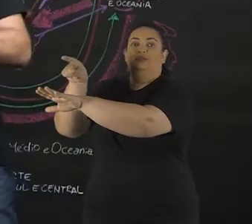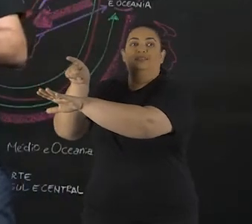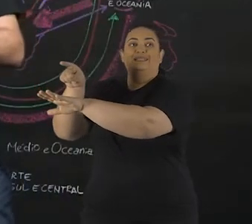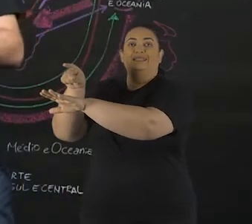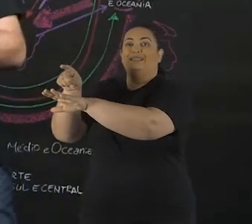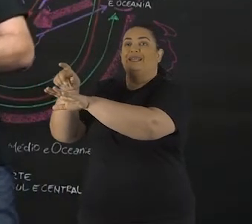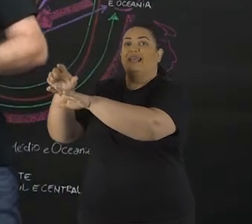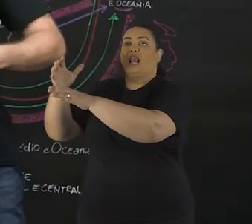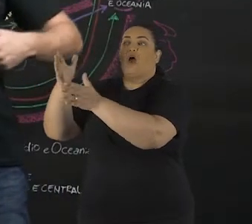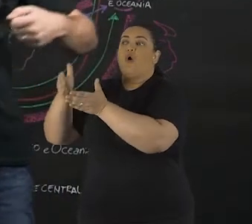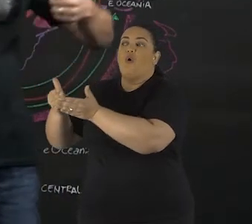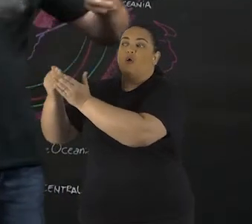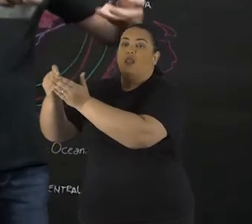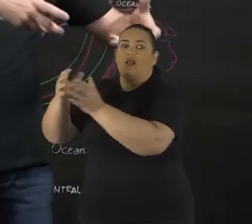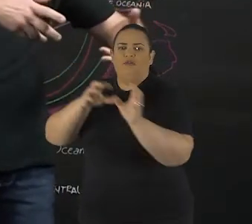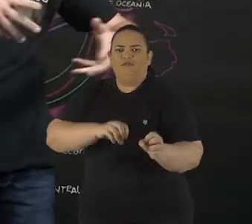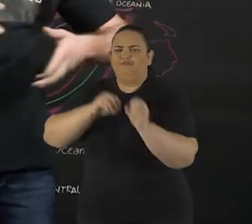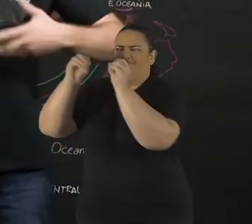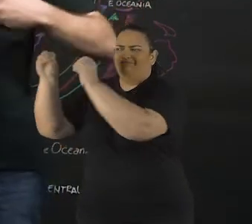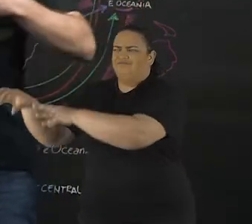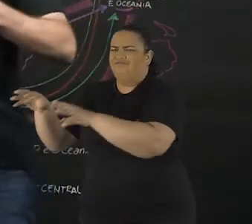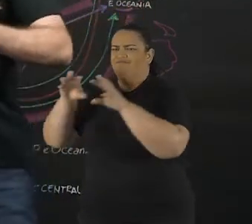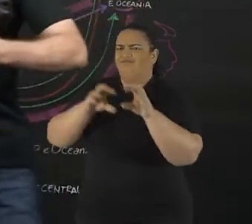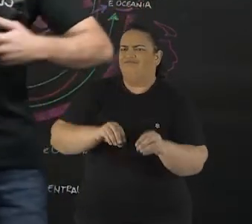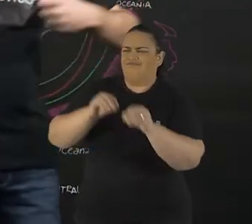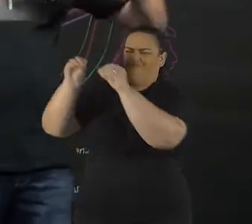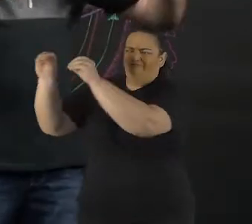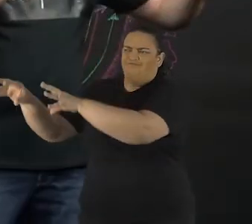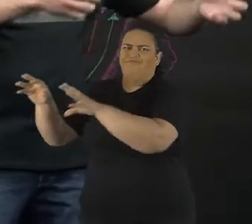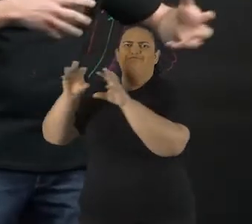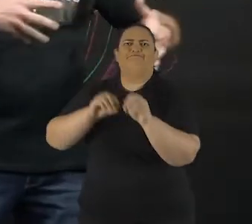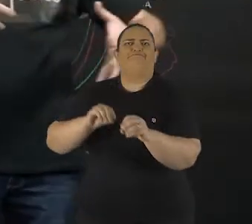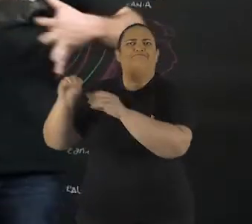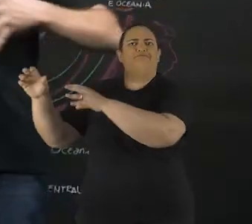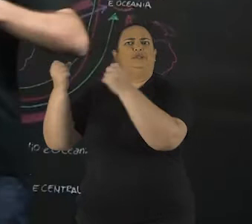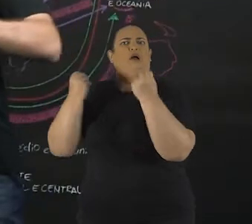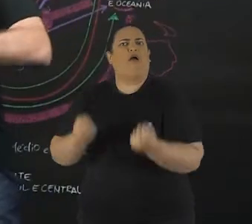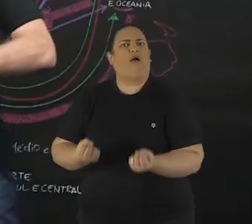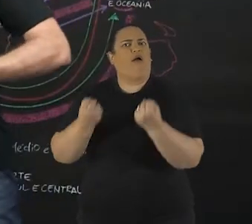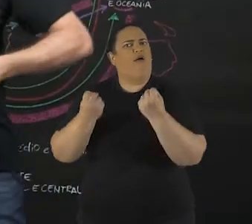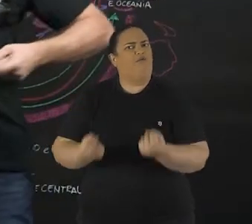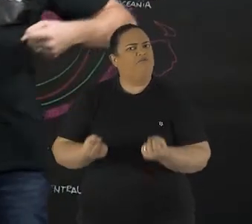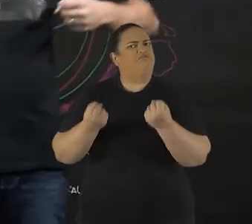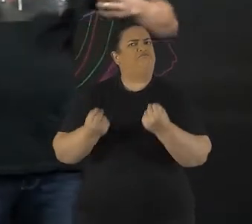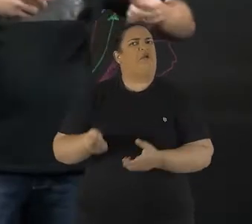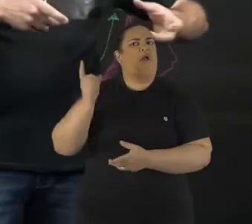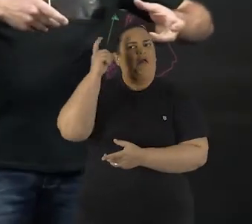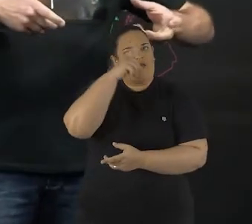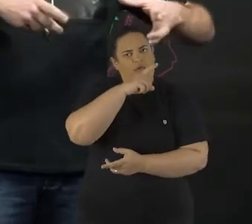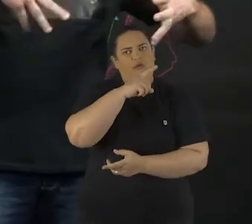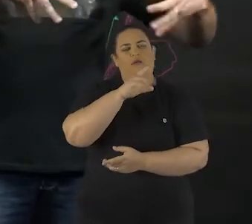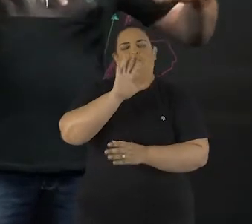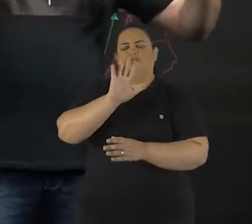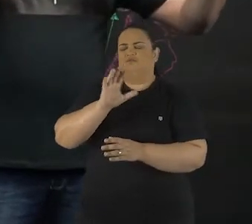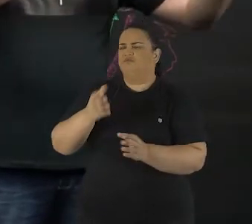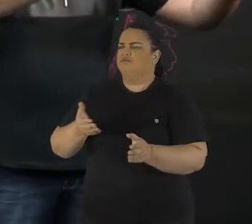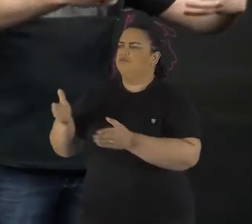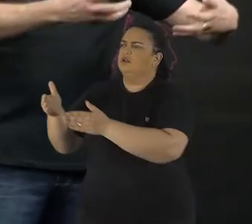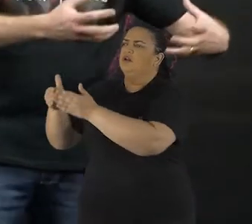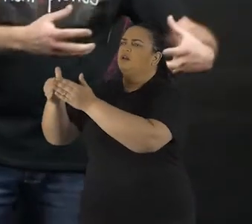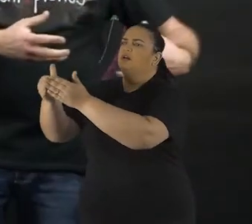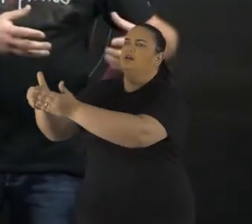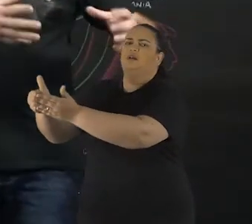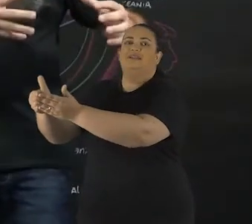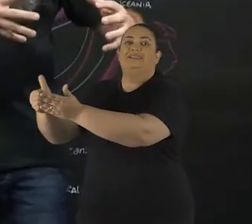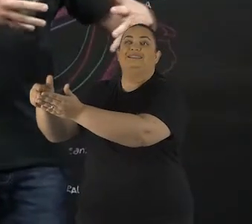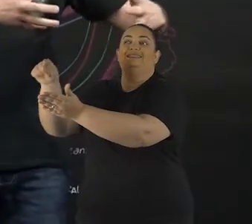esses sacos, então tiravam do caminhão, colocavam no navio, todos eles. Então, imagine, olha o trabalho com a mão de obra. Depois,